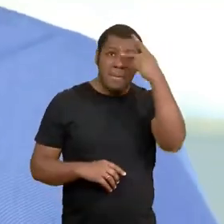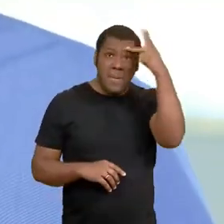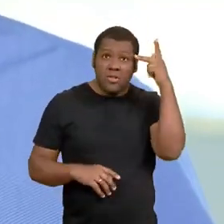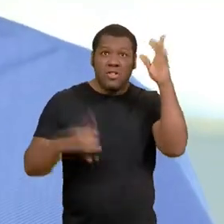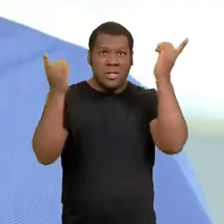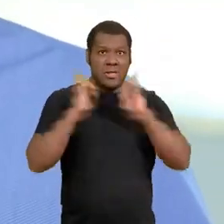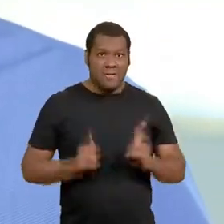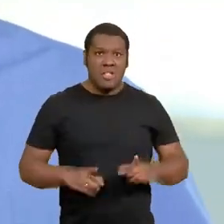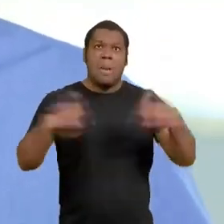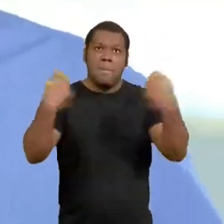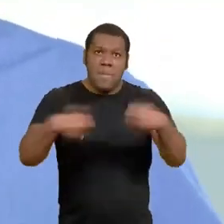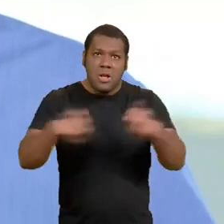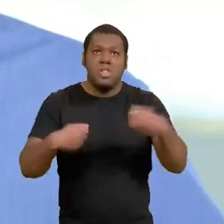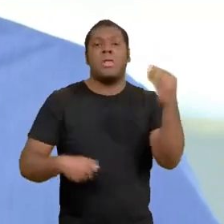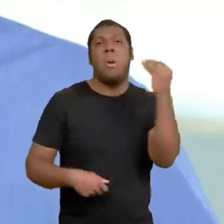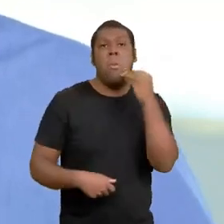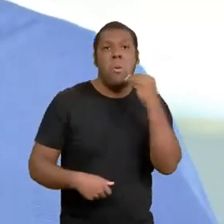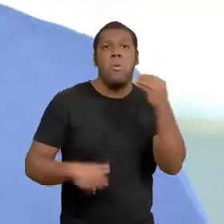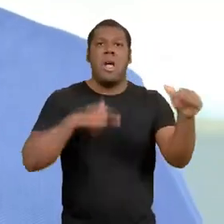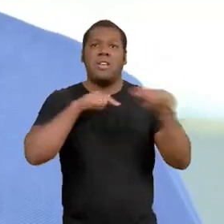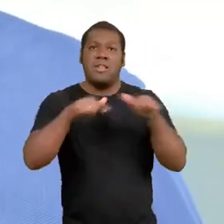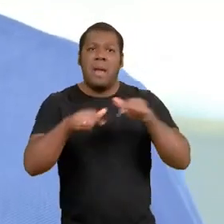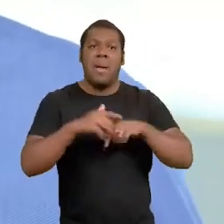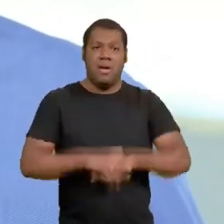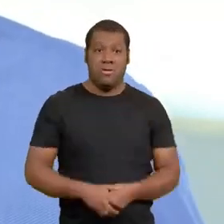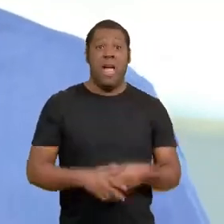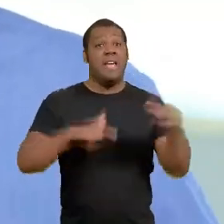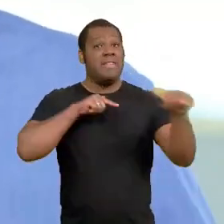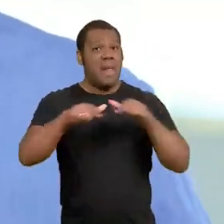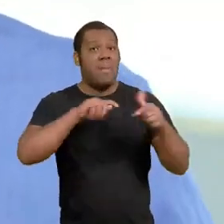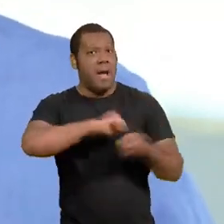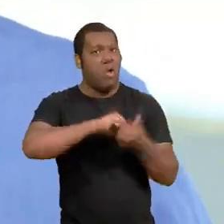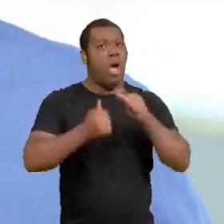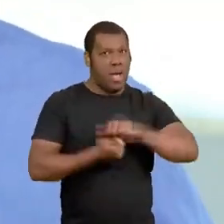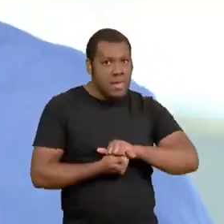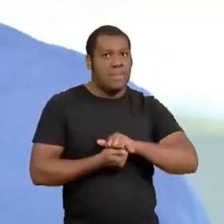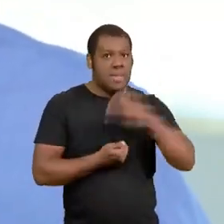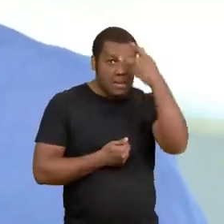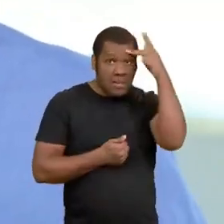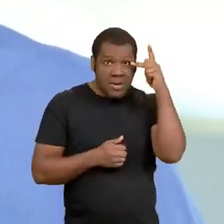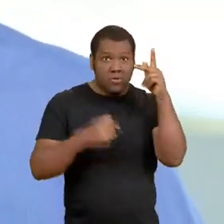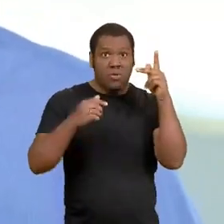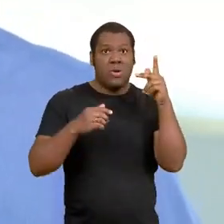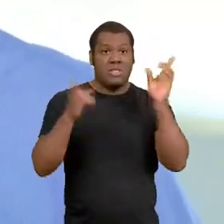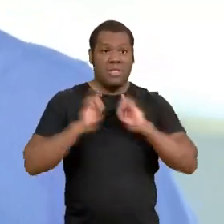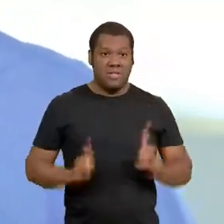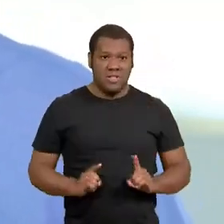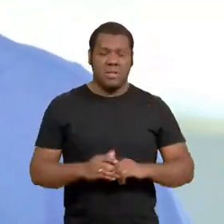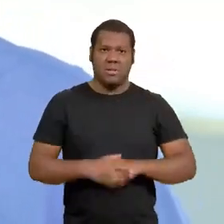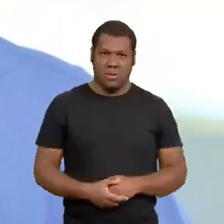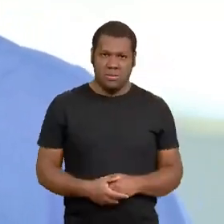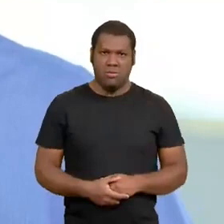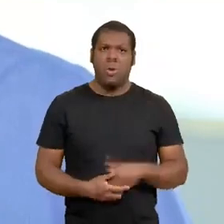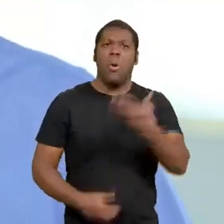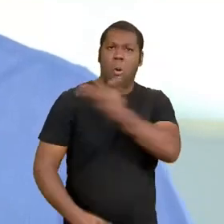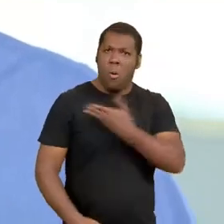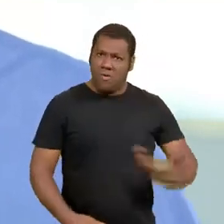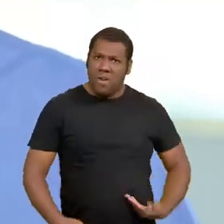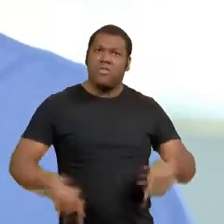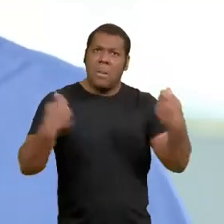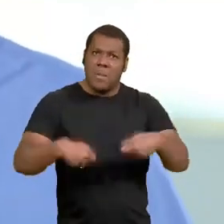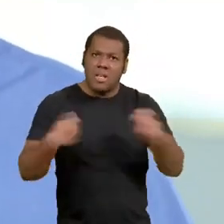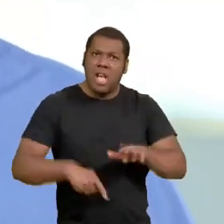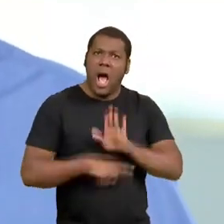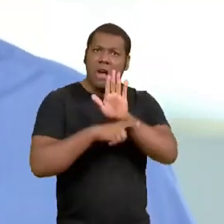que ela pode trabalhar. E é isso que o Estado precisa garantir. O Estado não tem que inventar. Uhum. É só garantir que as pessoas